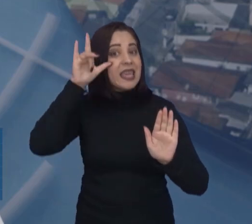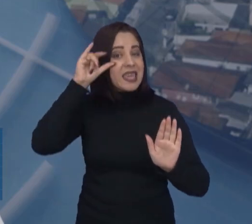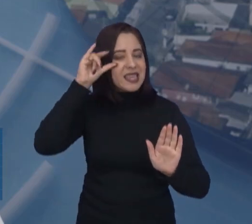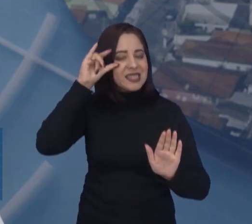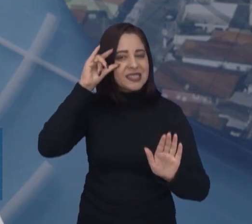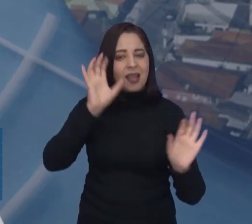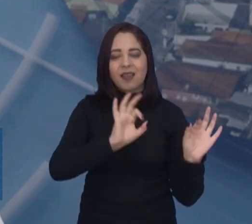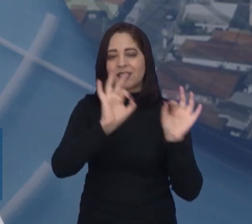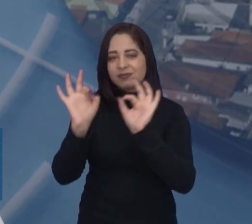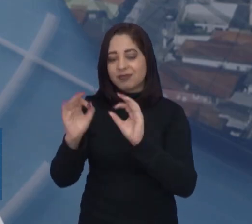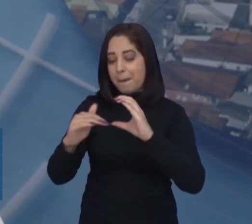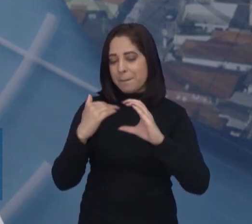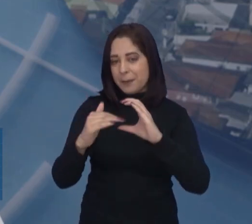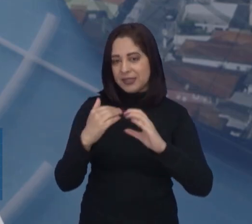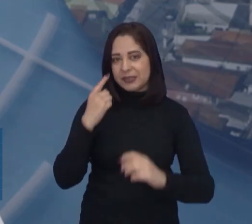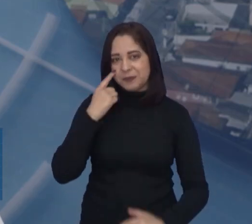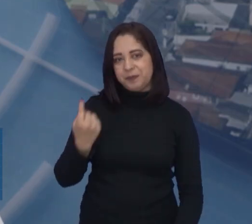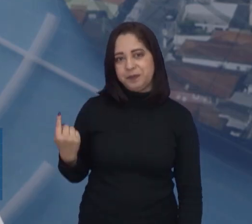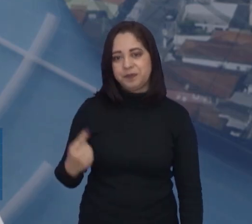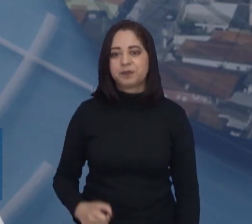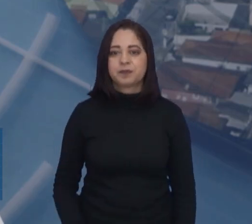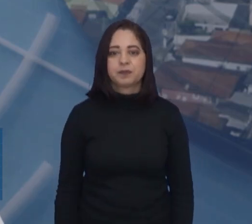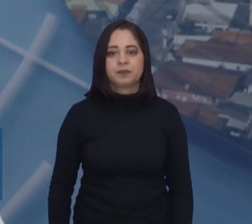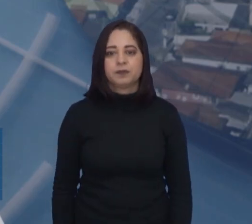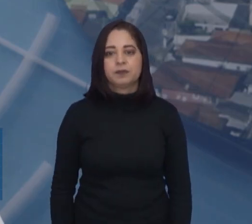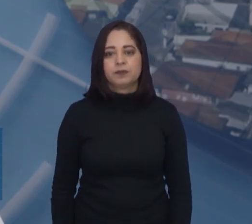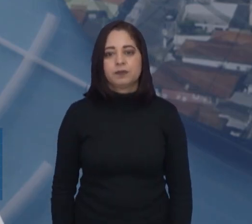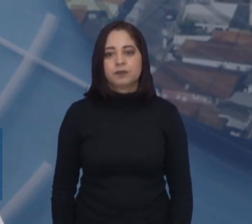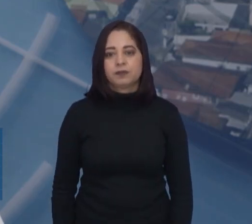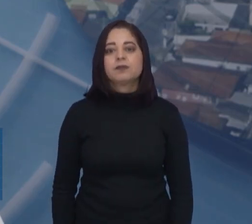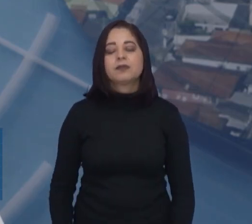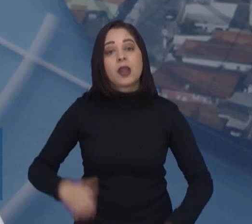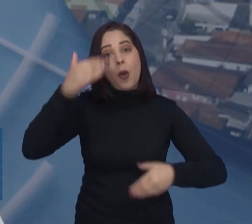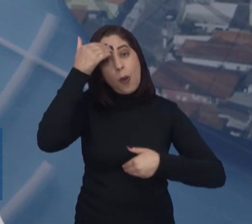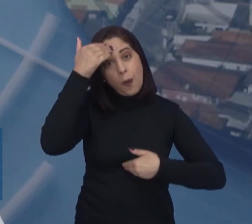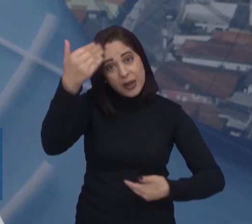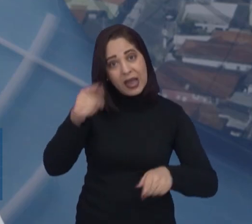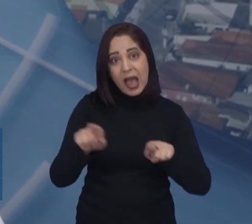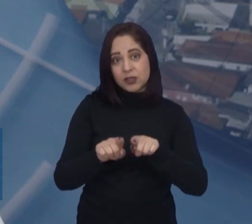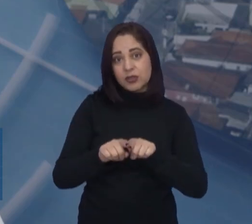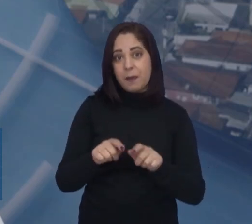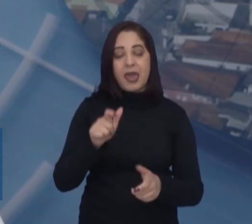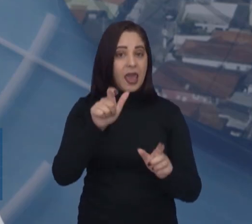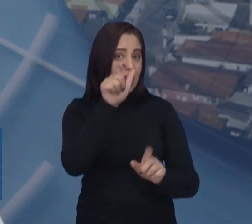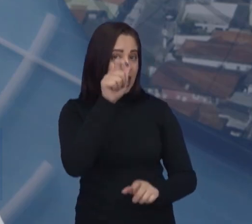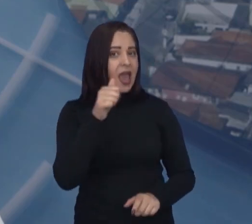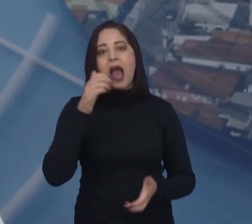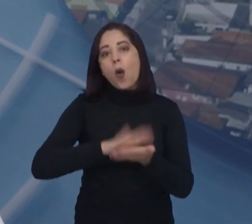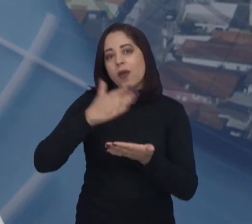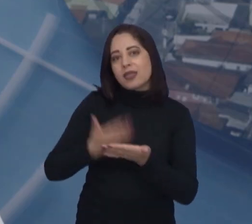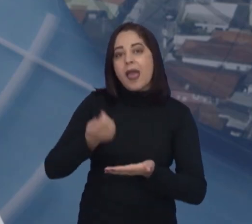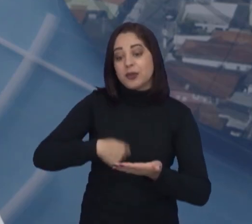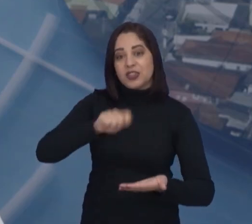acompanhar também pelo Instagram, que é o @tvcâmarasjc. Eu quero agradecer a Ana Furtado e também o Luiz